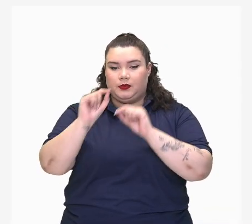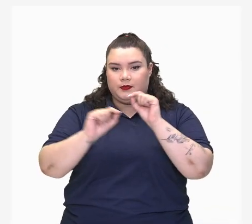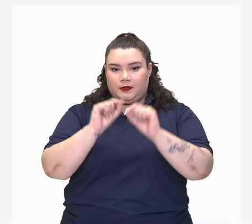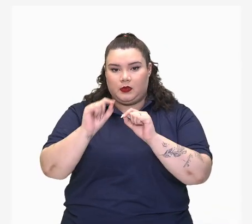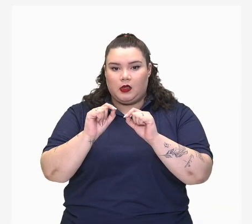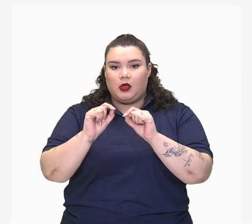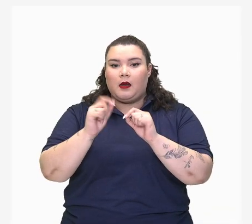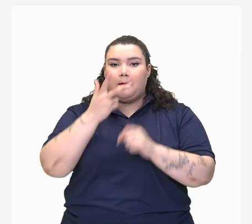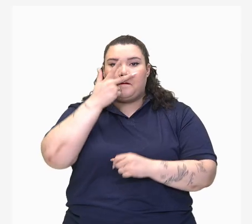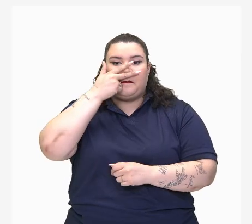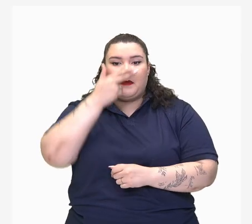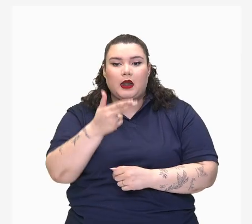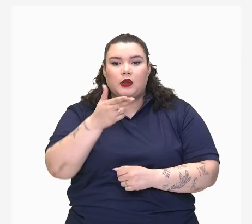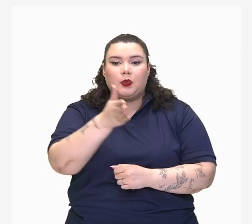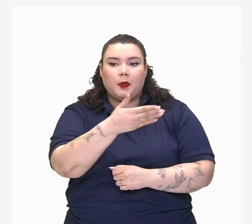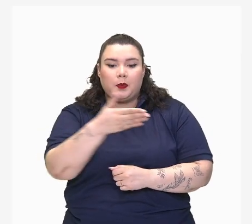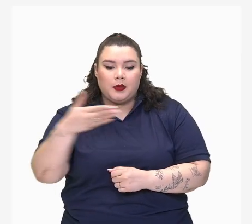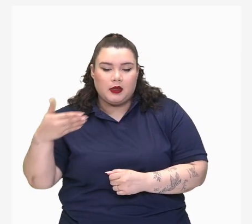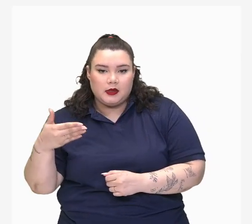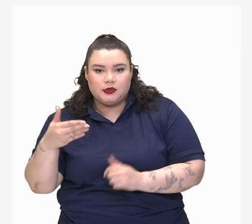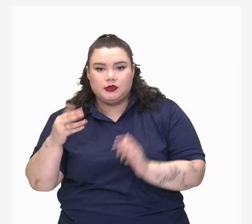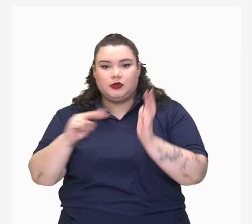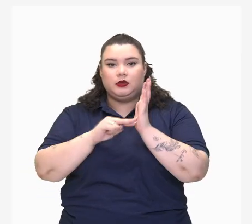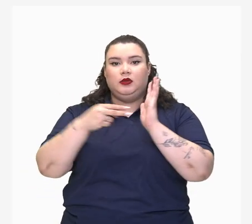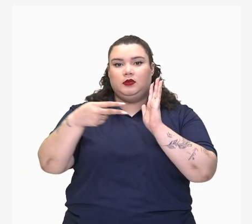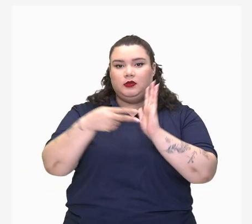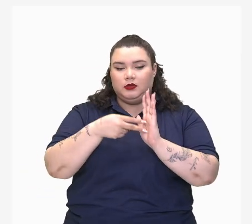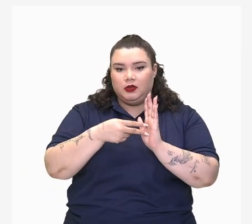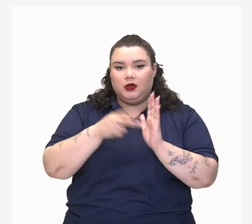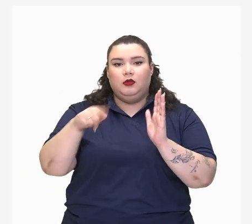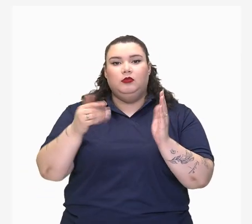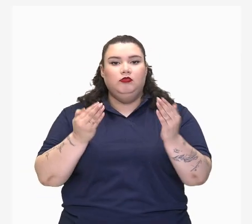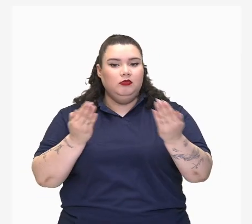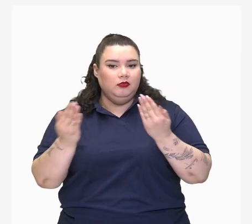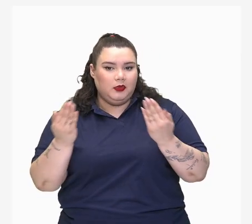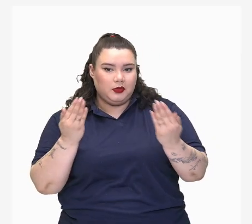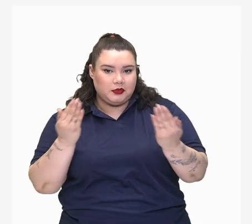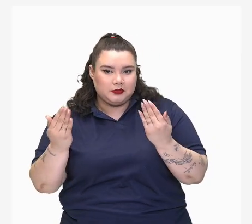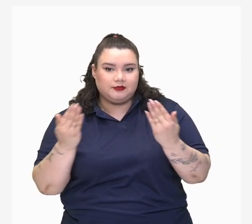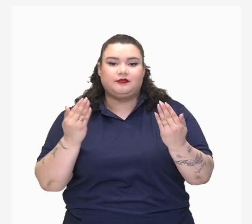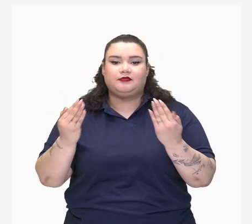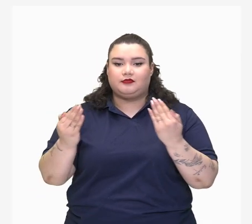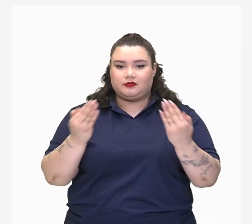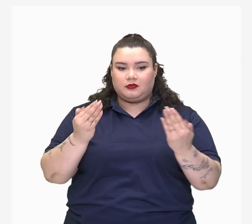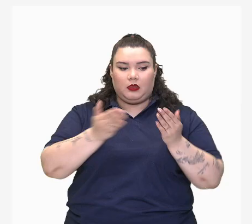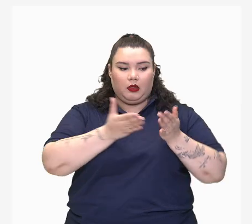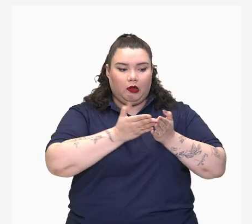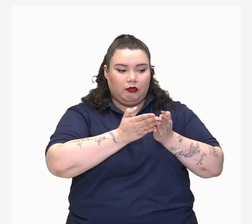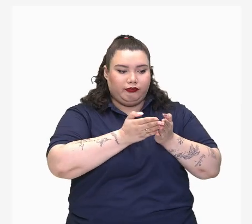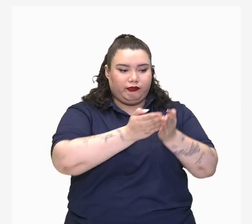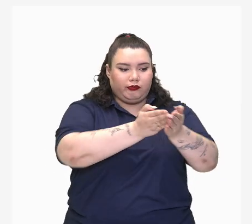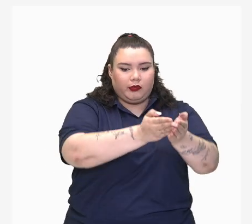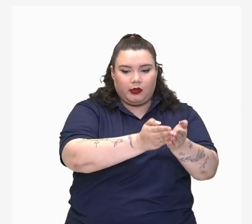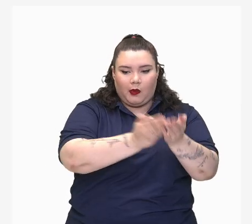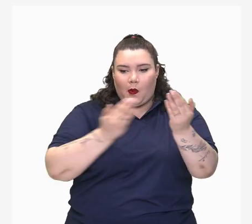Como um peixe ágil, ou seja, comparando, né, a canoa a um